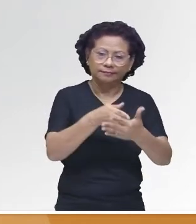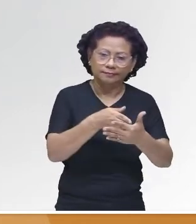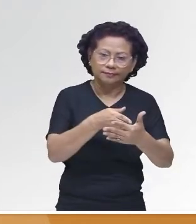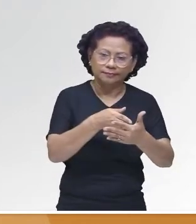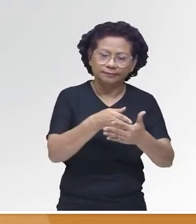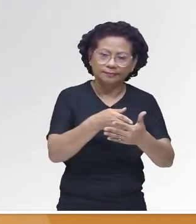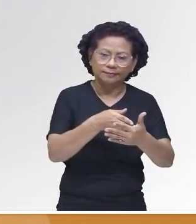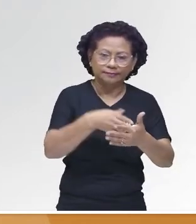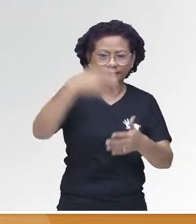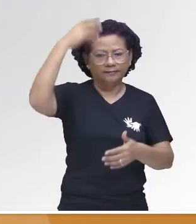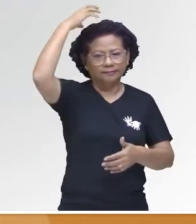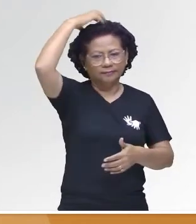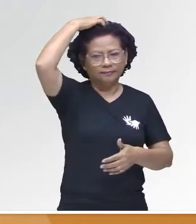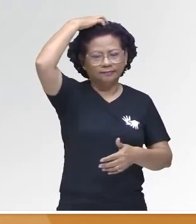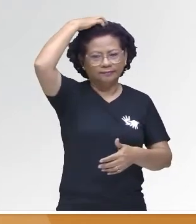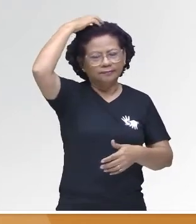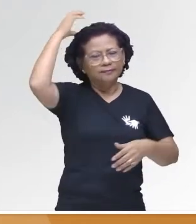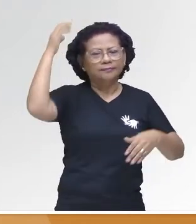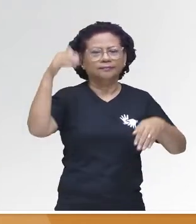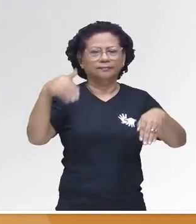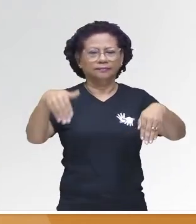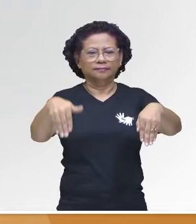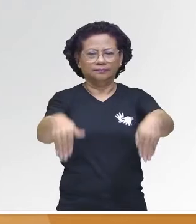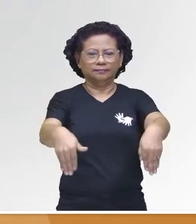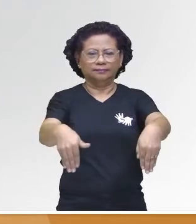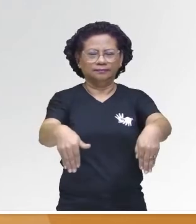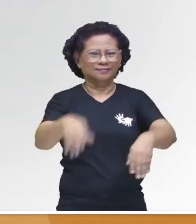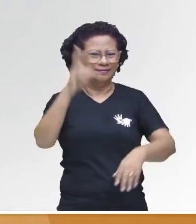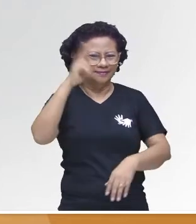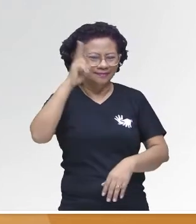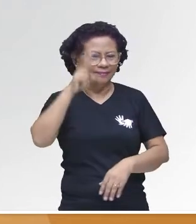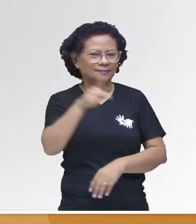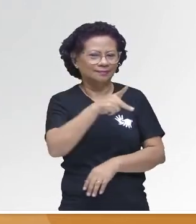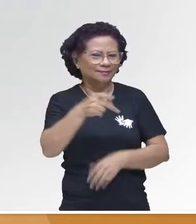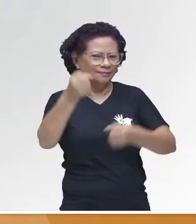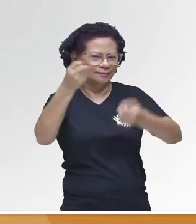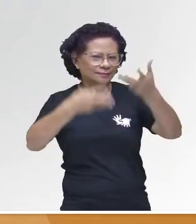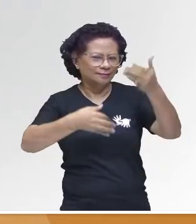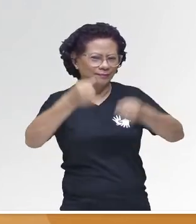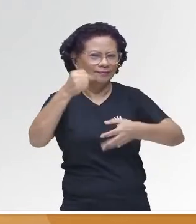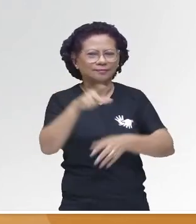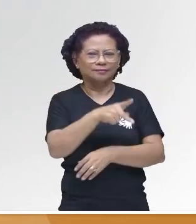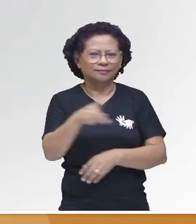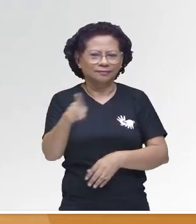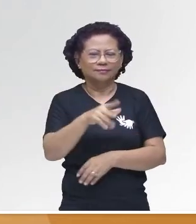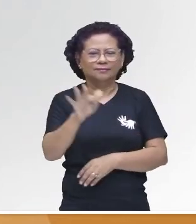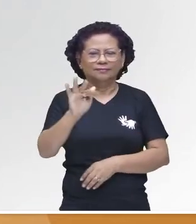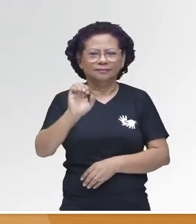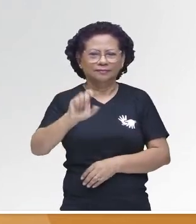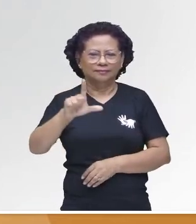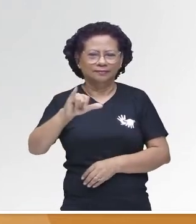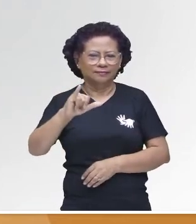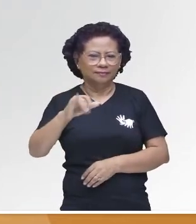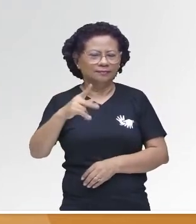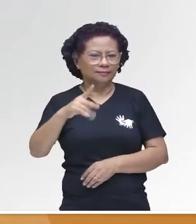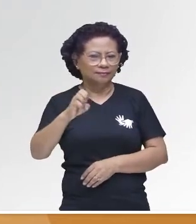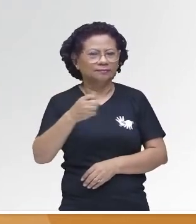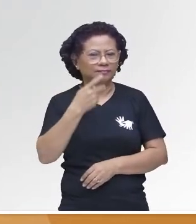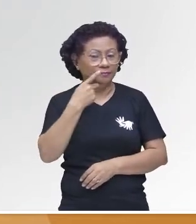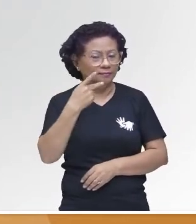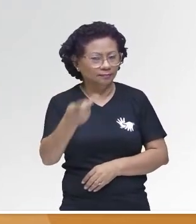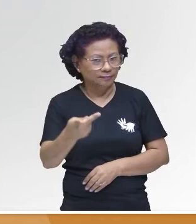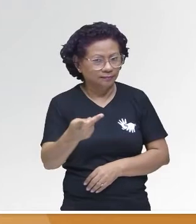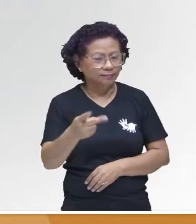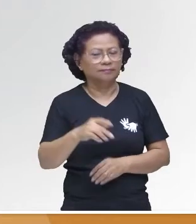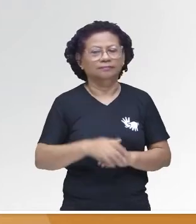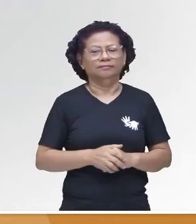que tem uma imagem na aula do professor Felipe que o imperador Pedro I diz que ele está acima de tudo. A Constituição é